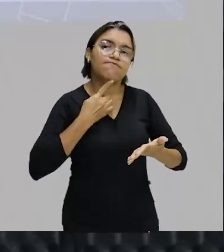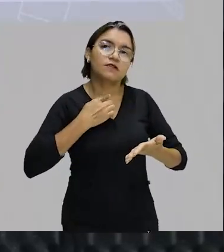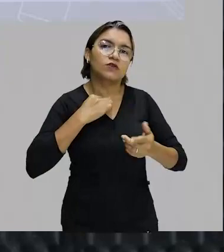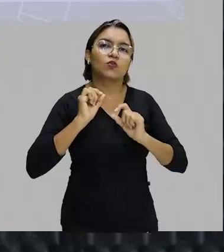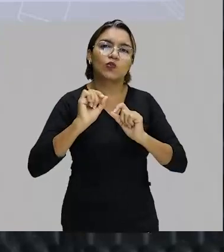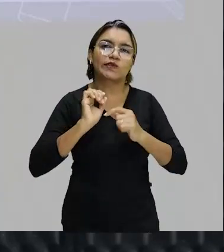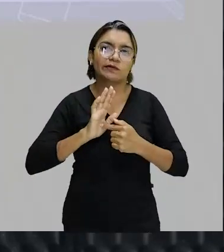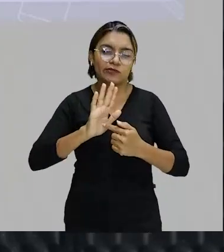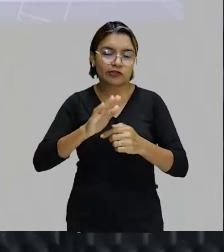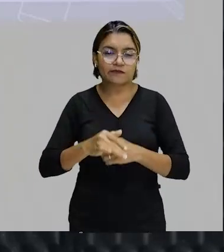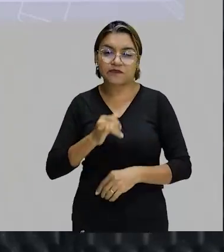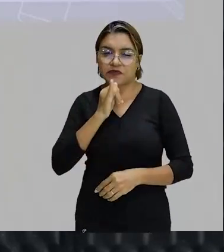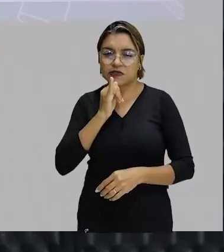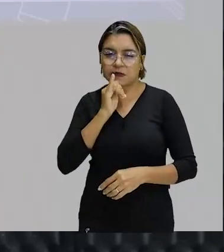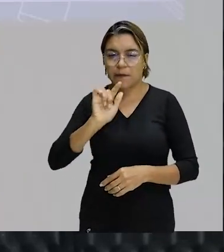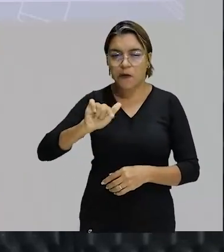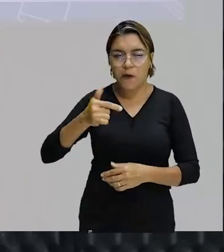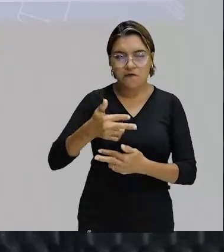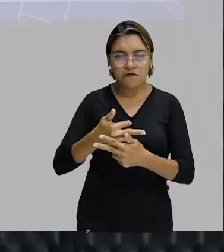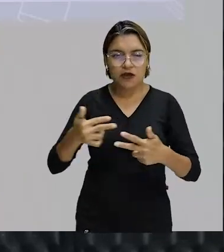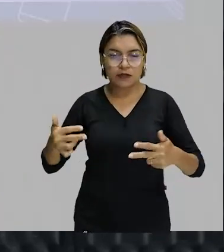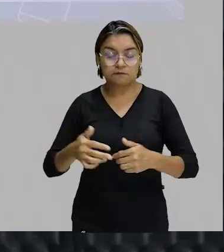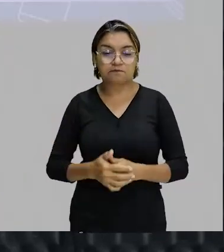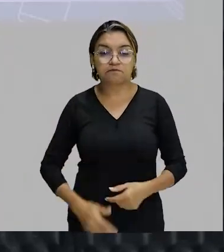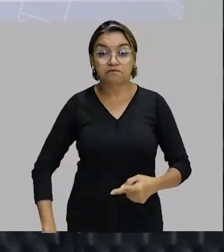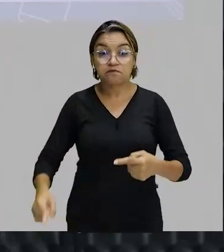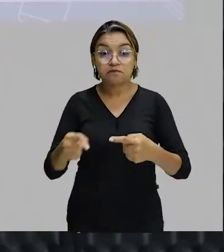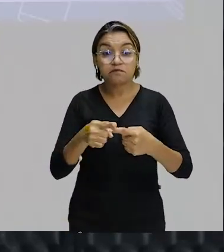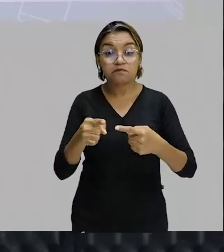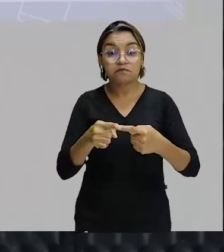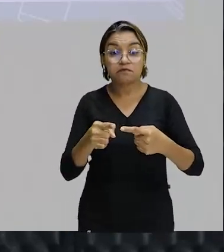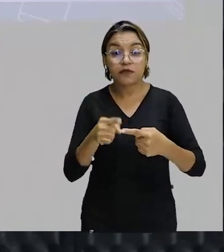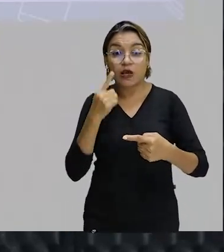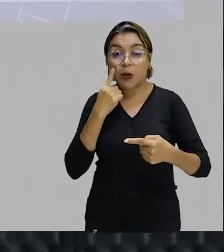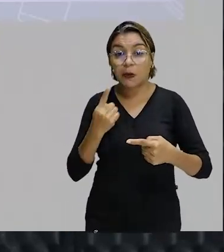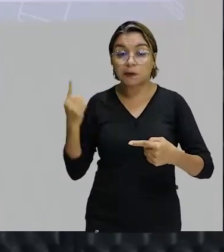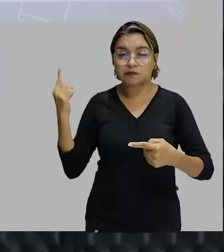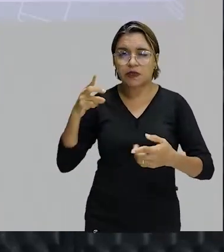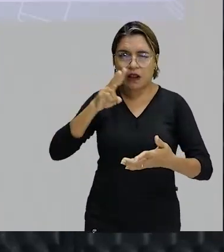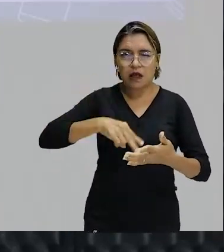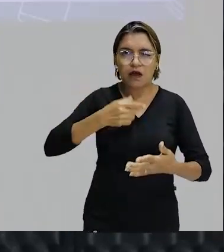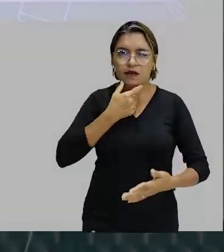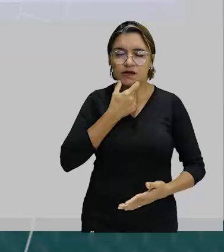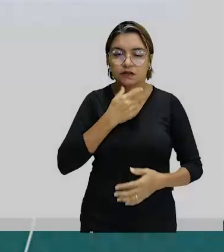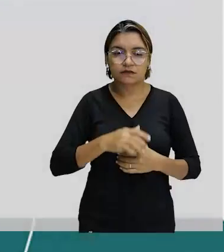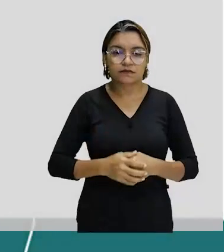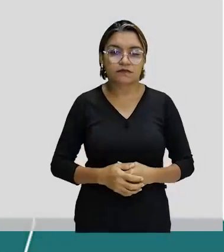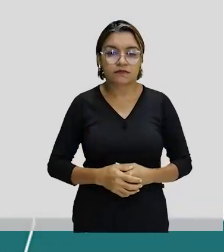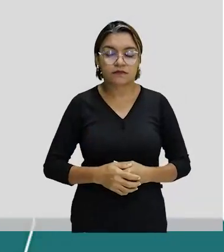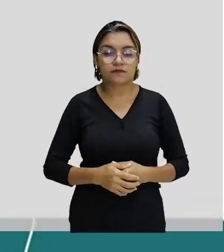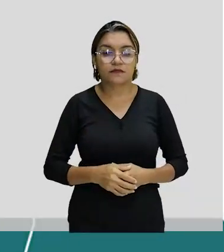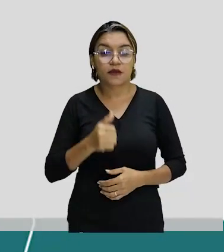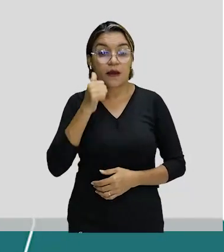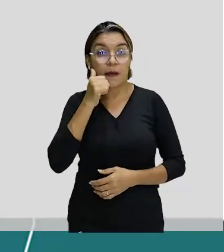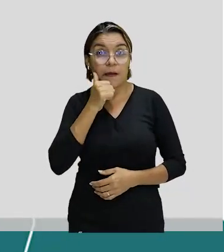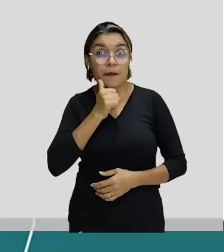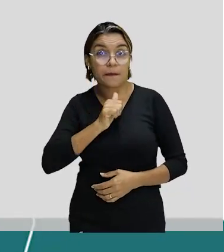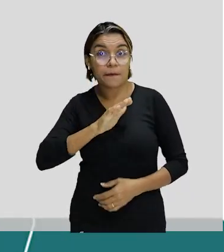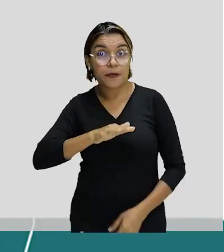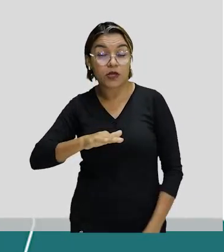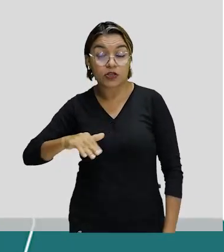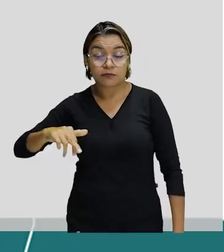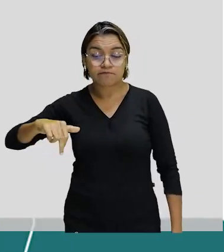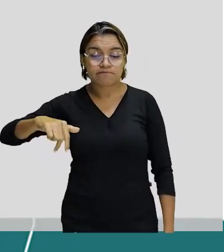mencionar. Vou dar mais exemplos para vocês. A frase é: The girl is walking. A menina está